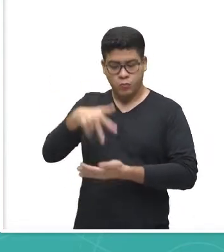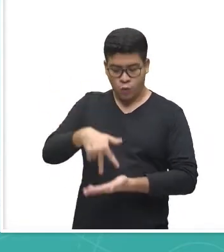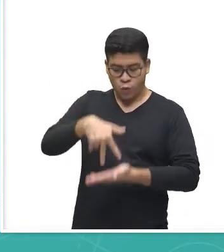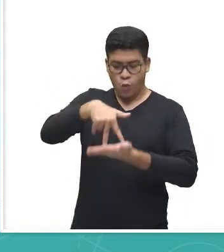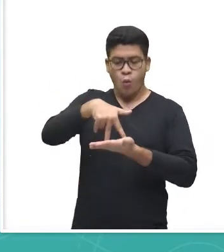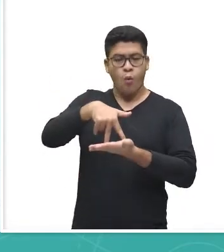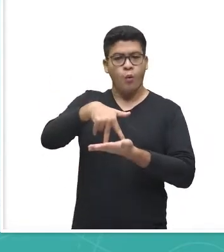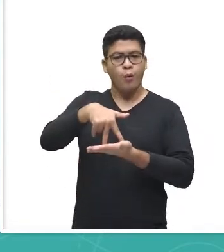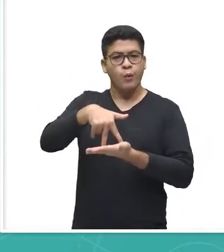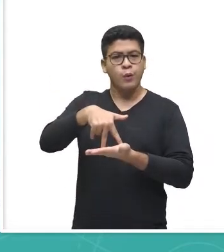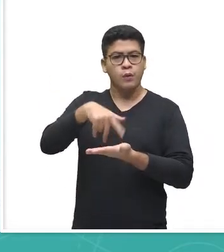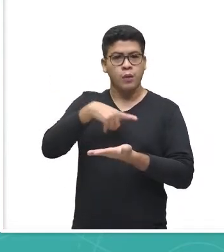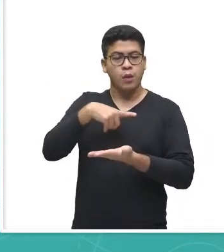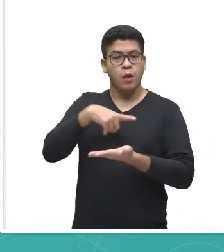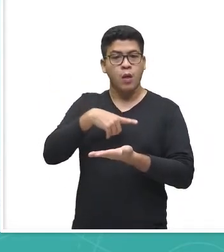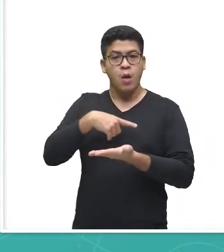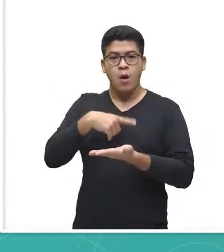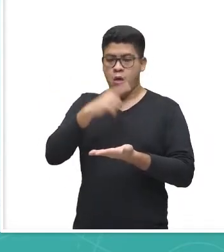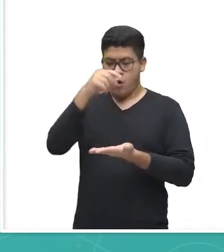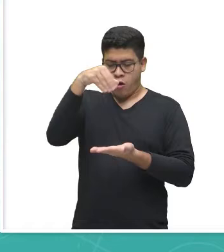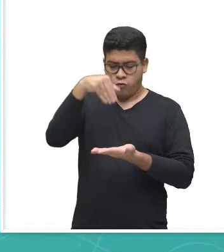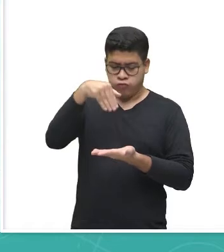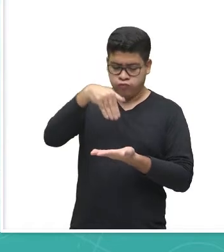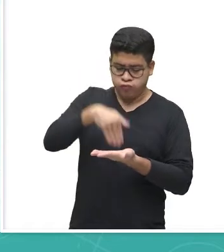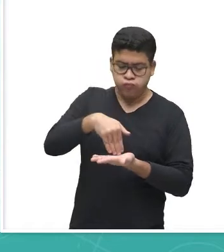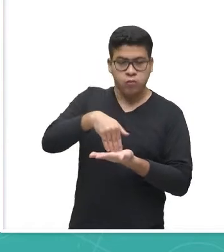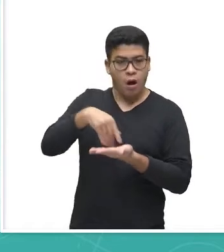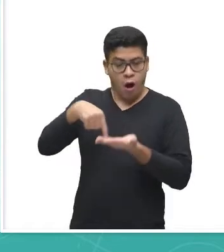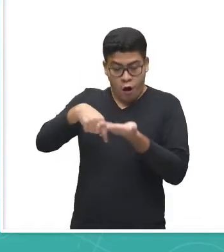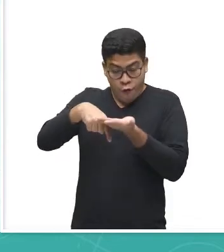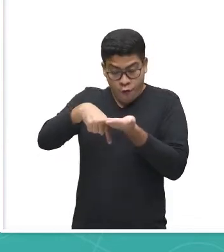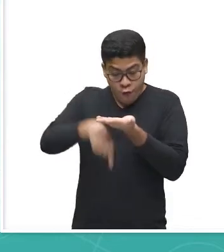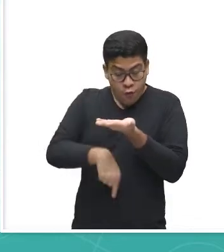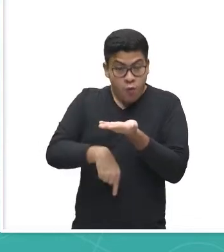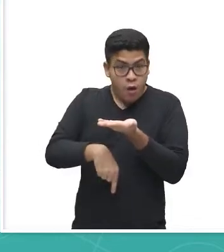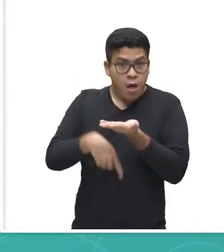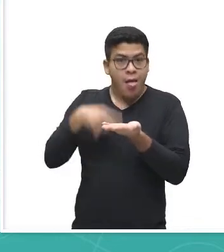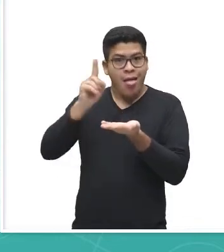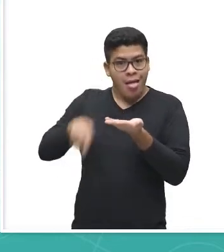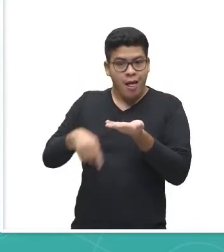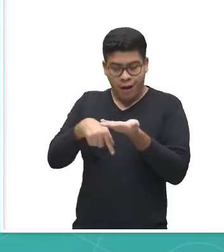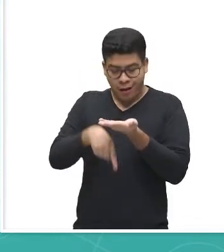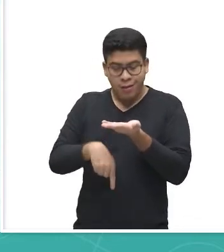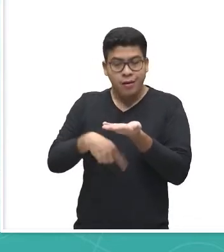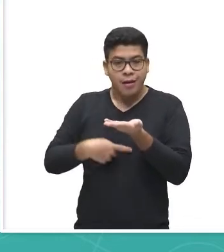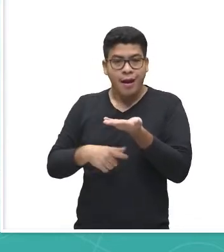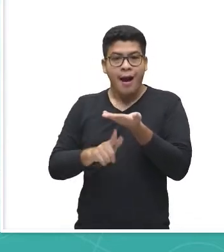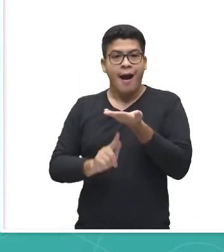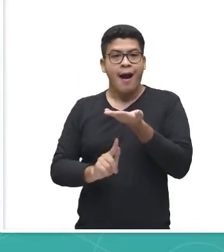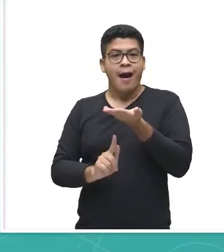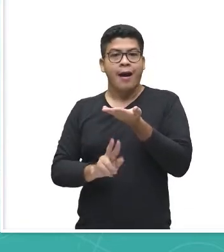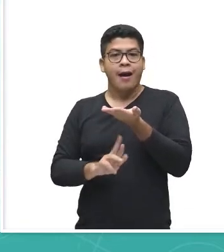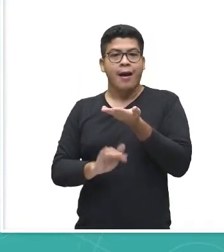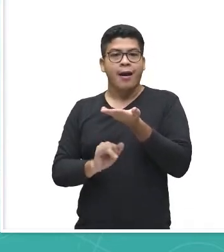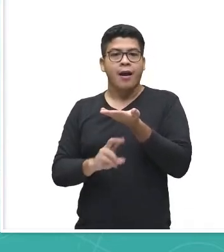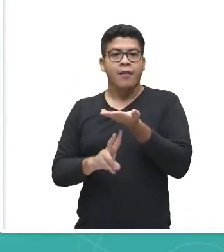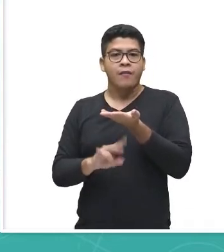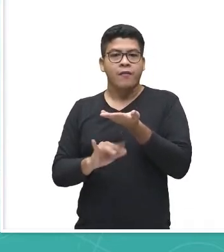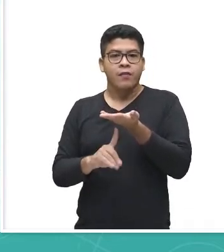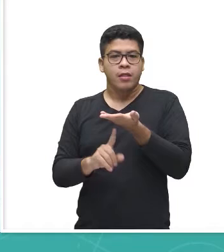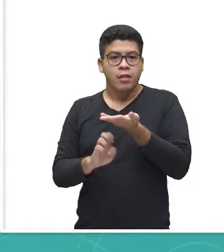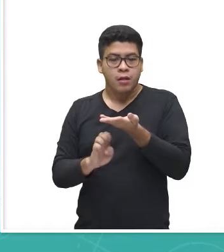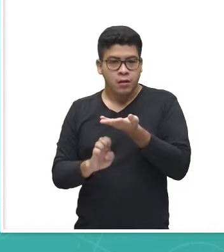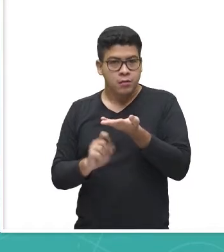pessoa, né, e o peso que ela está exercendo aqui, ó, na Terra. Então, isso está relacionado com a